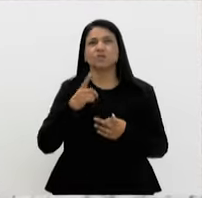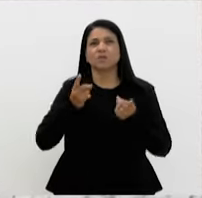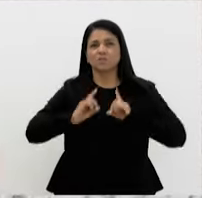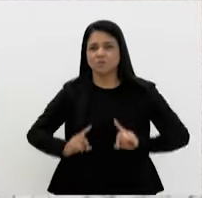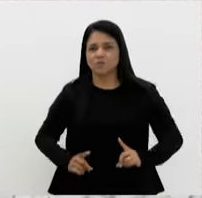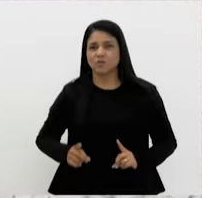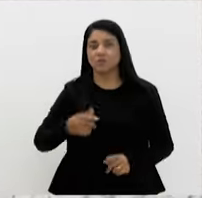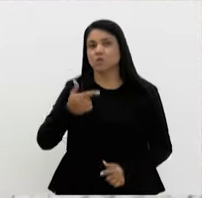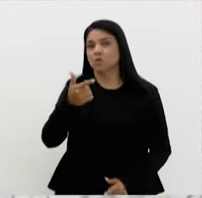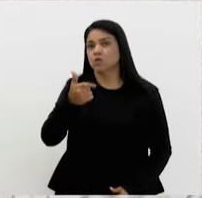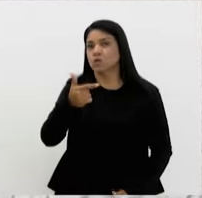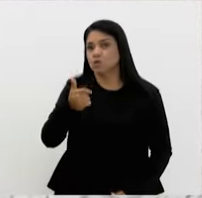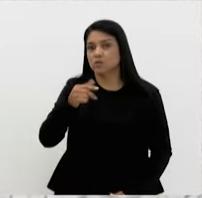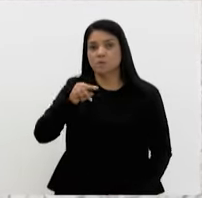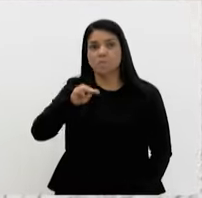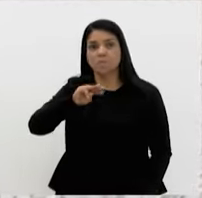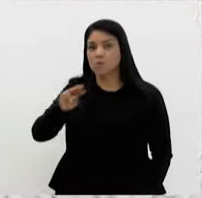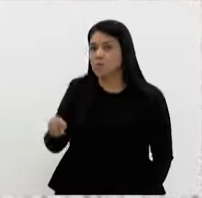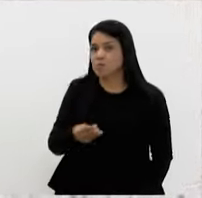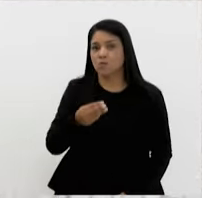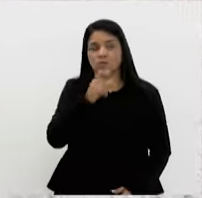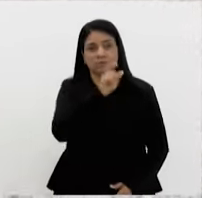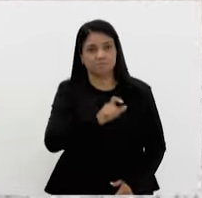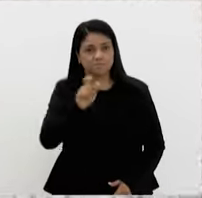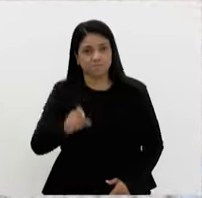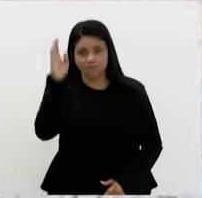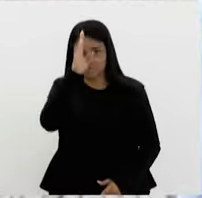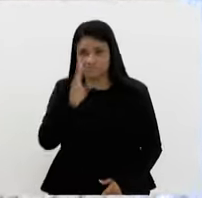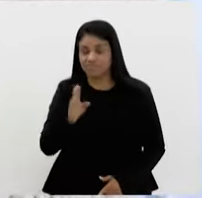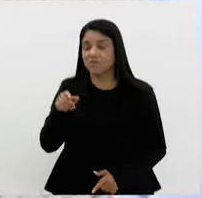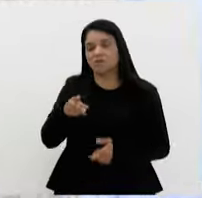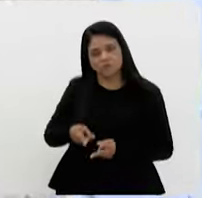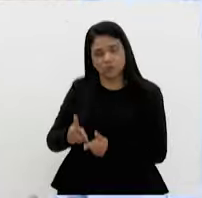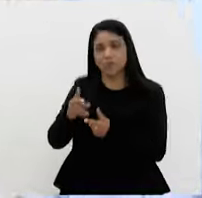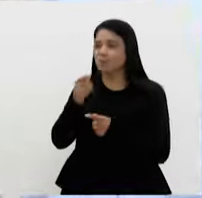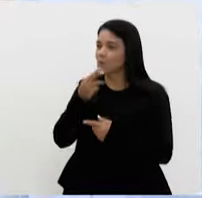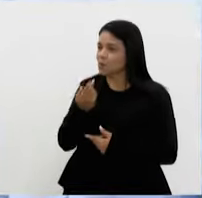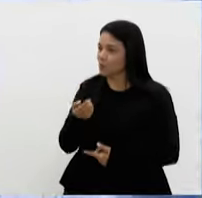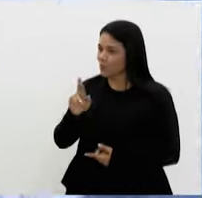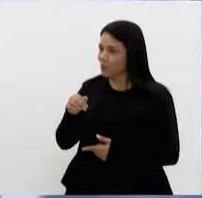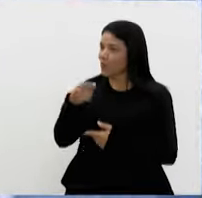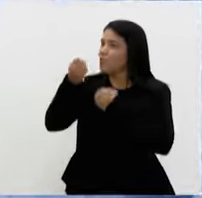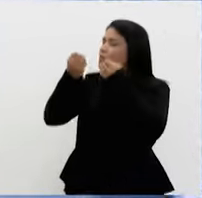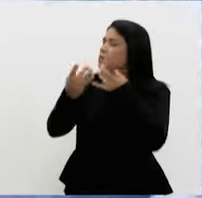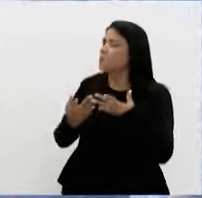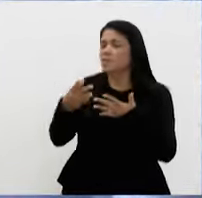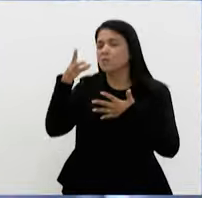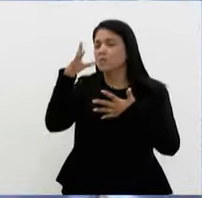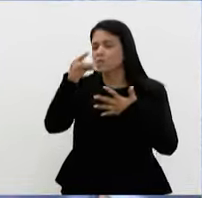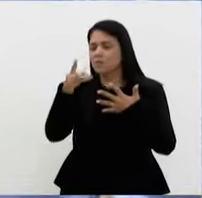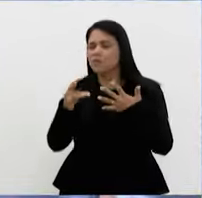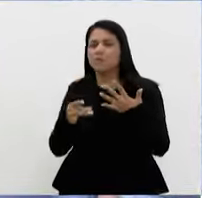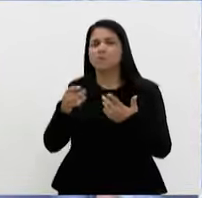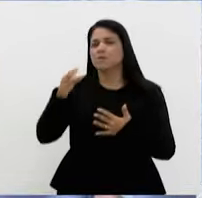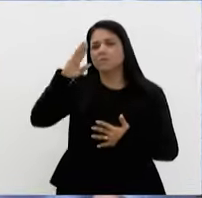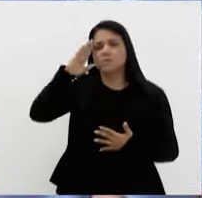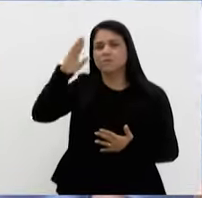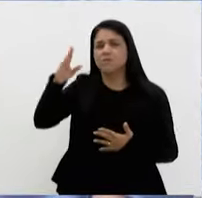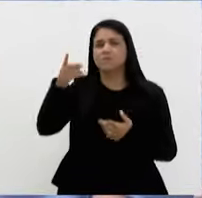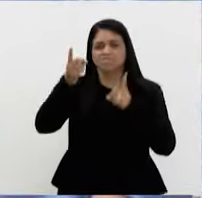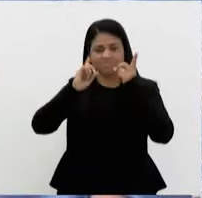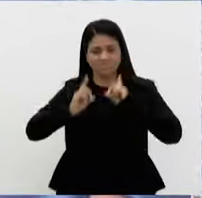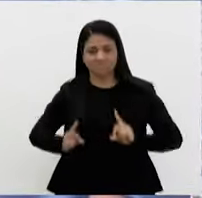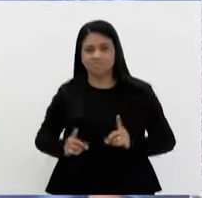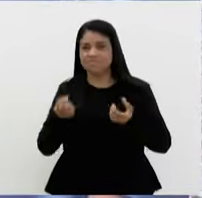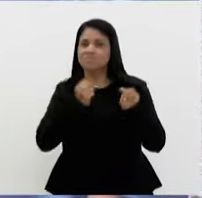brasileiros. Continuamos aqui com o doutor Renan Torres, que vai explicar para a gente. Doutor, quais são os principais sintomas da depressão, da ansiedade? E